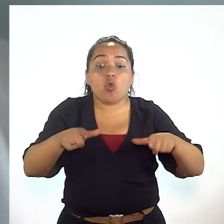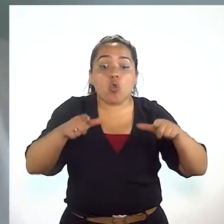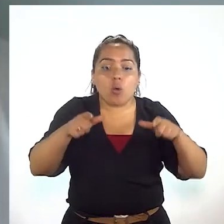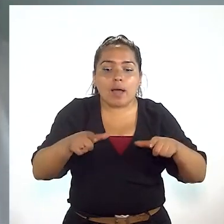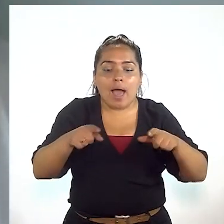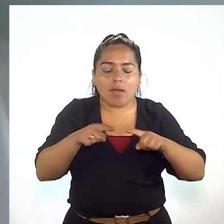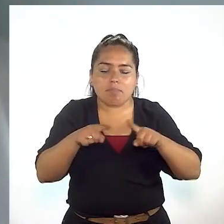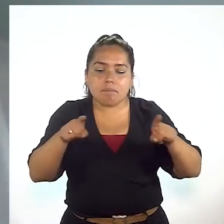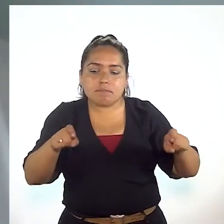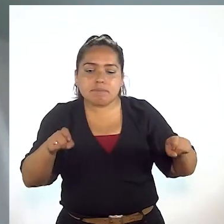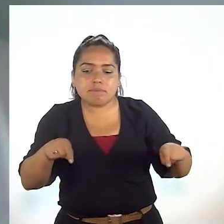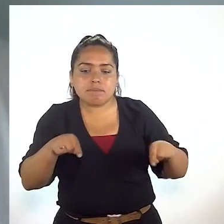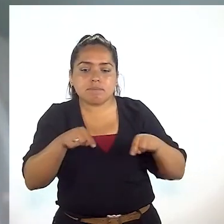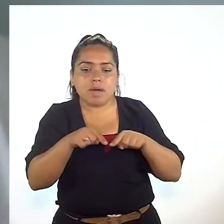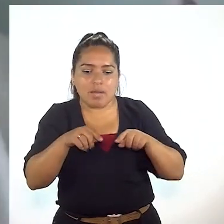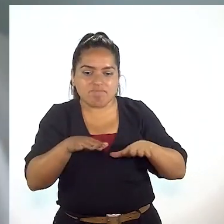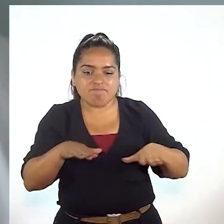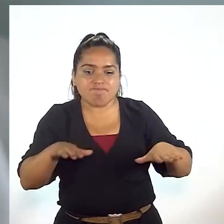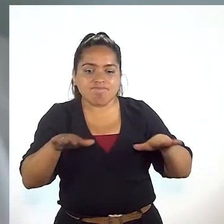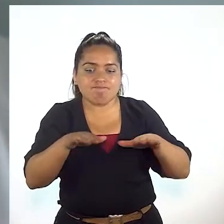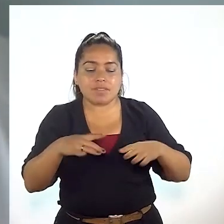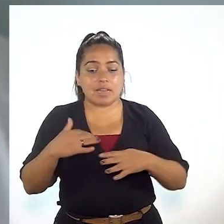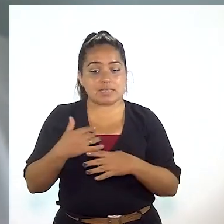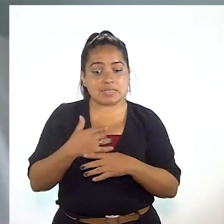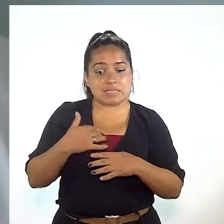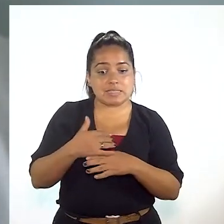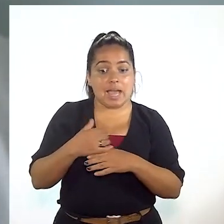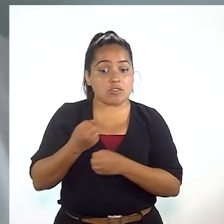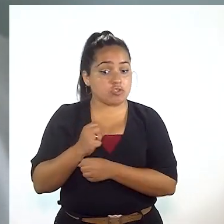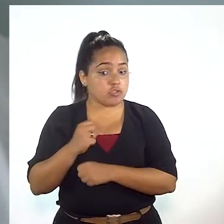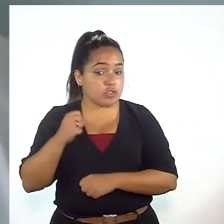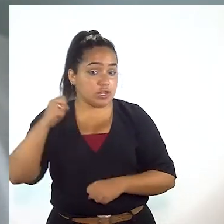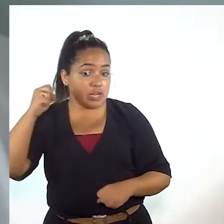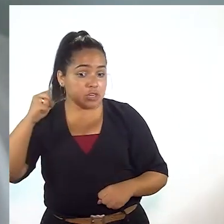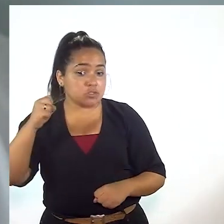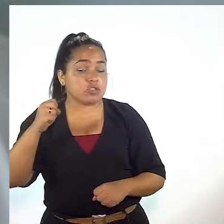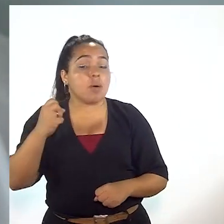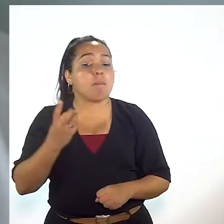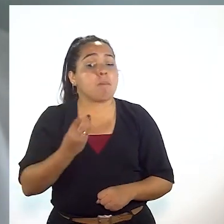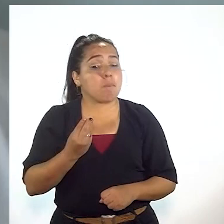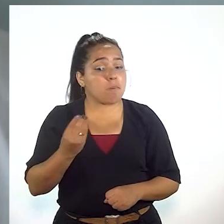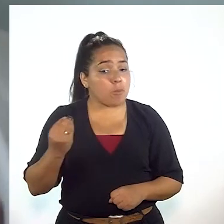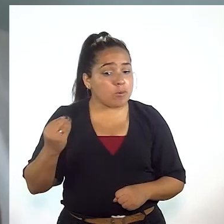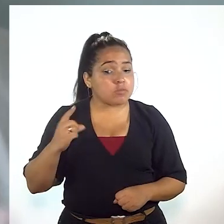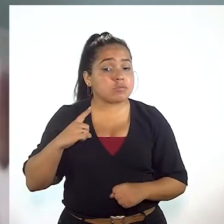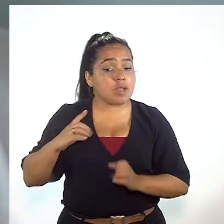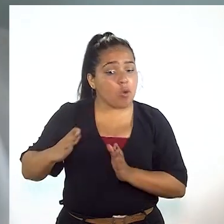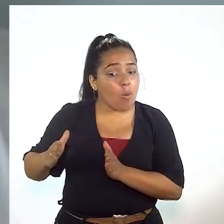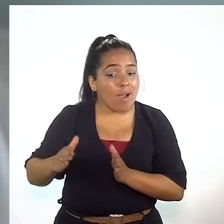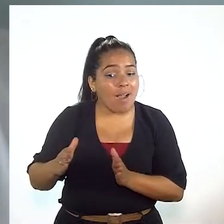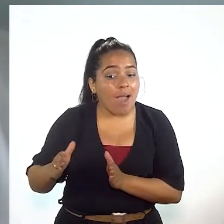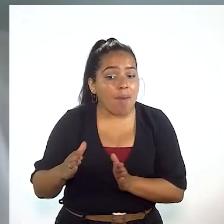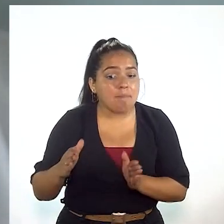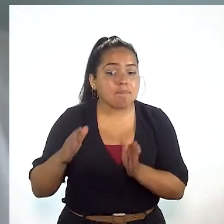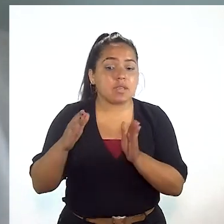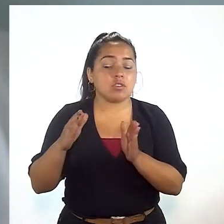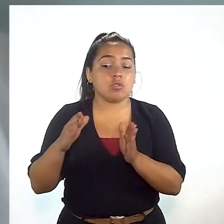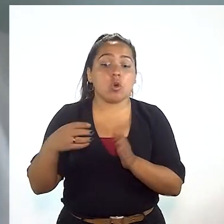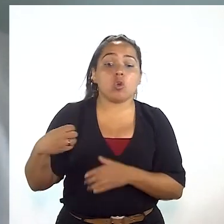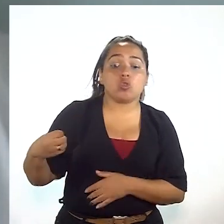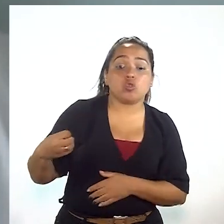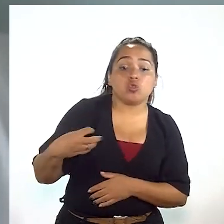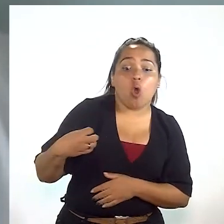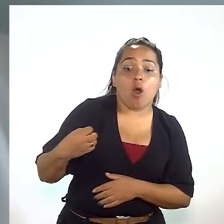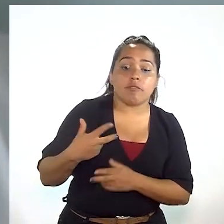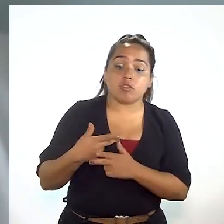Falamos da questão da revitalização de um espaço, né, que muitas vezes E nas cidades grandes vai